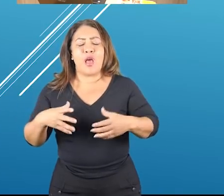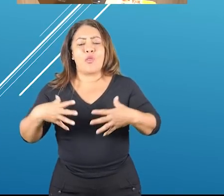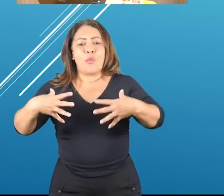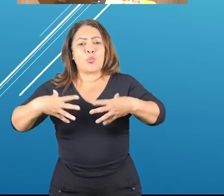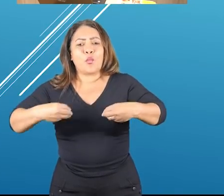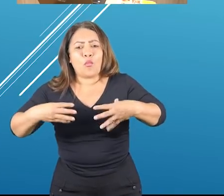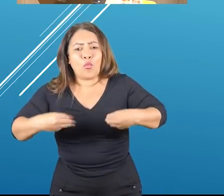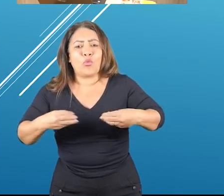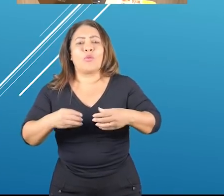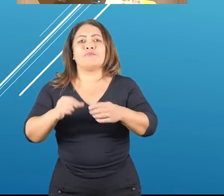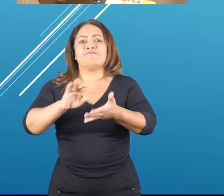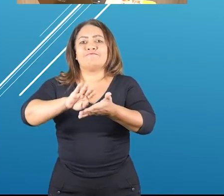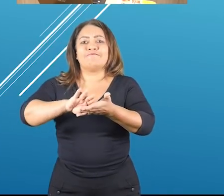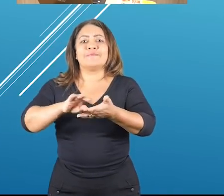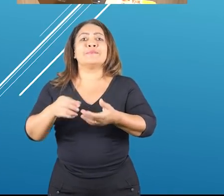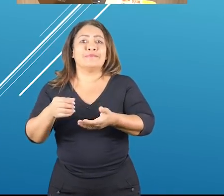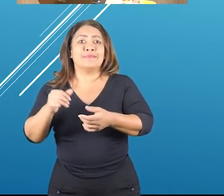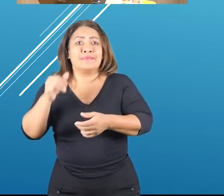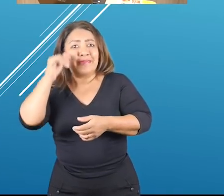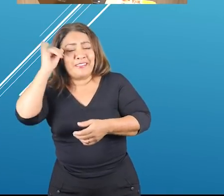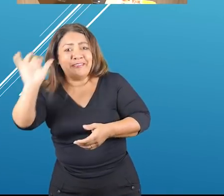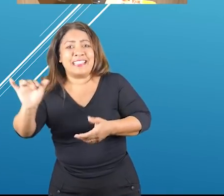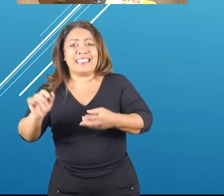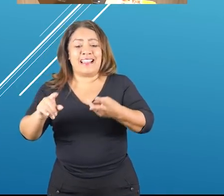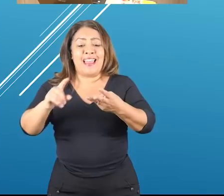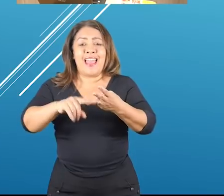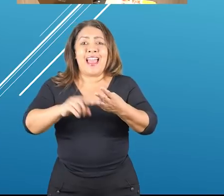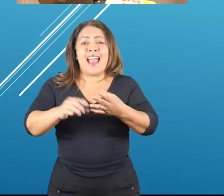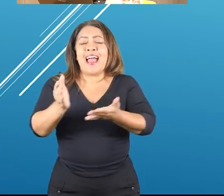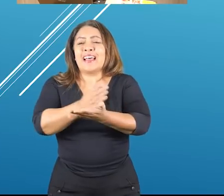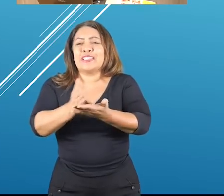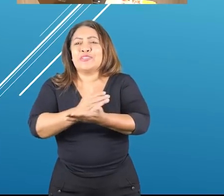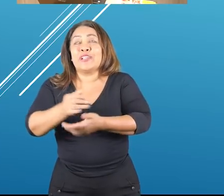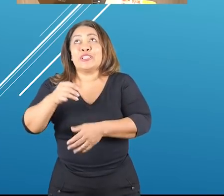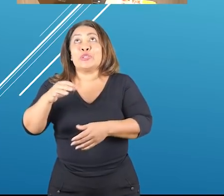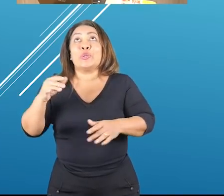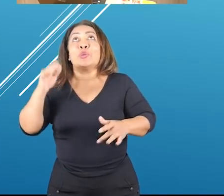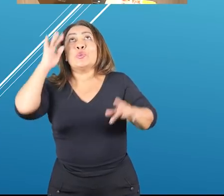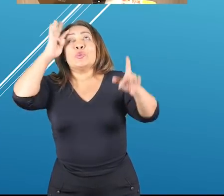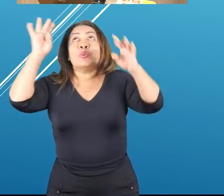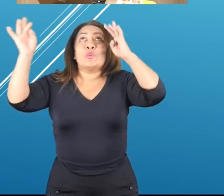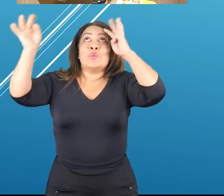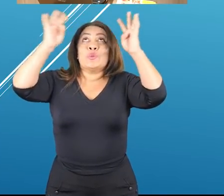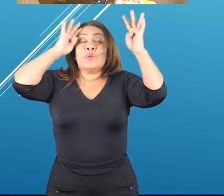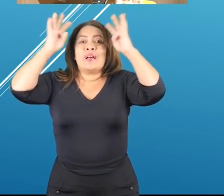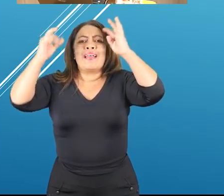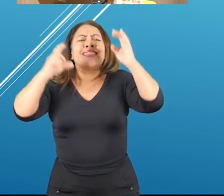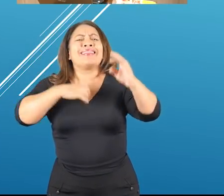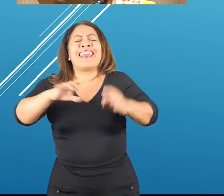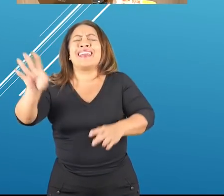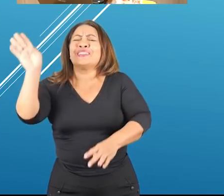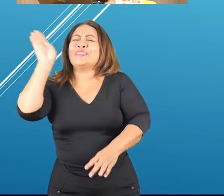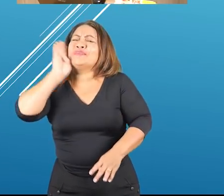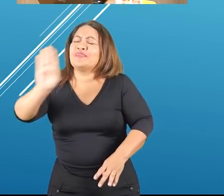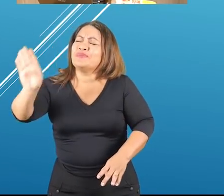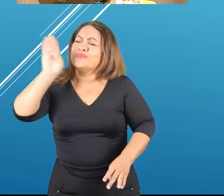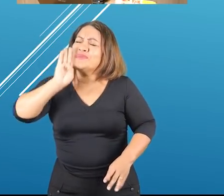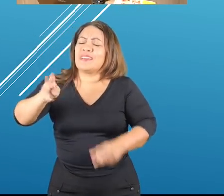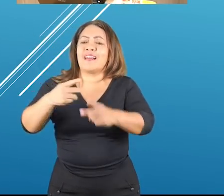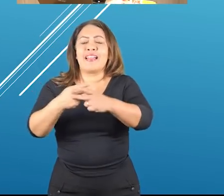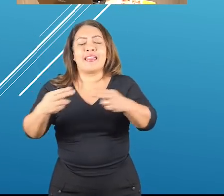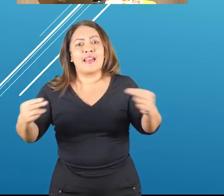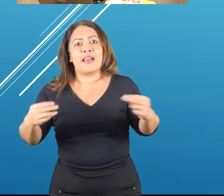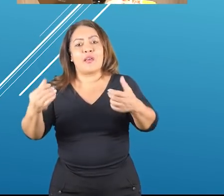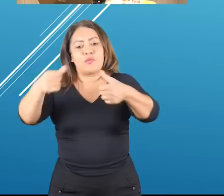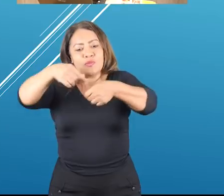a questão do desmame, a questão do faz de conta, né, que tem tanta coisa legal numa casa